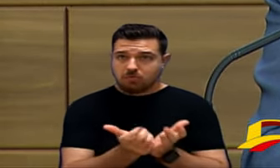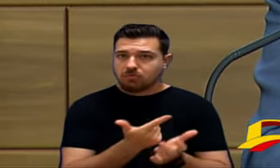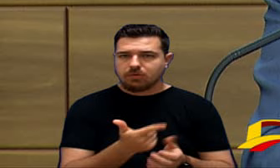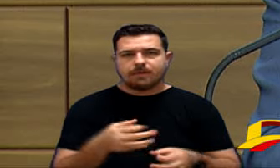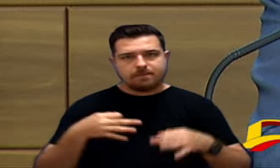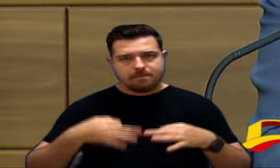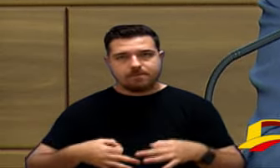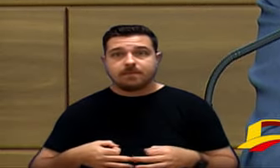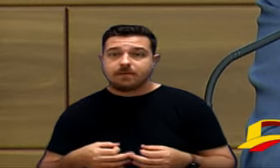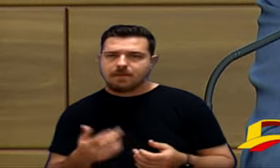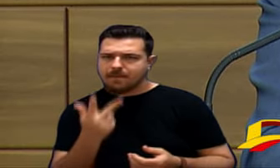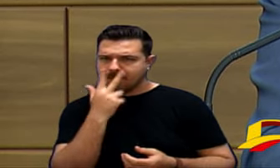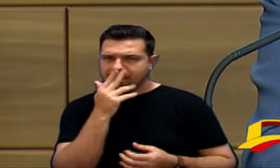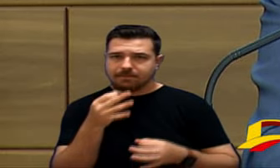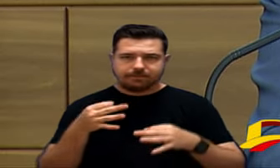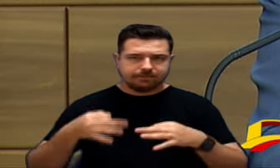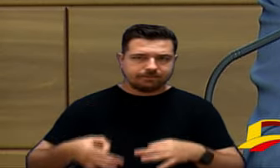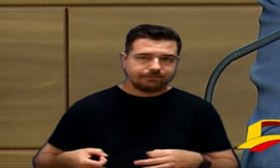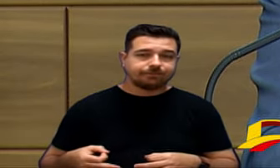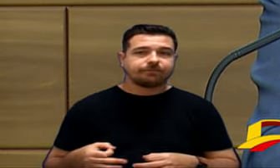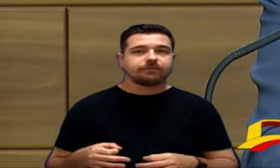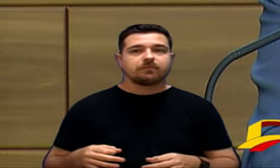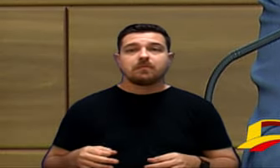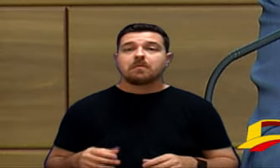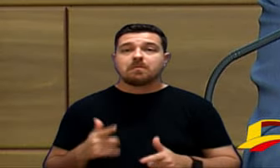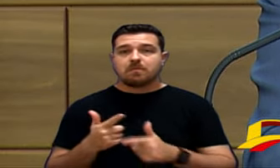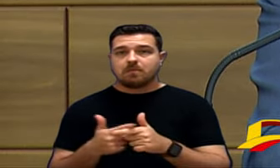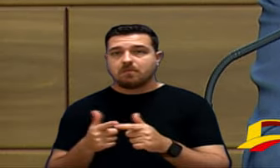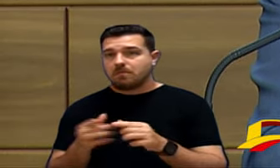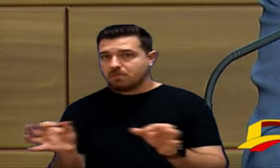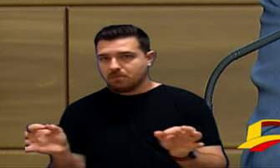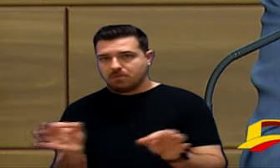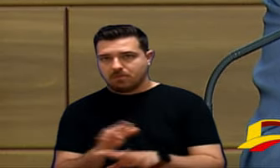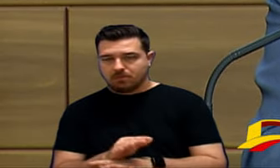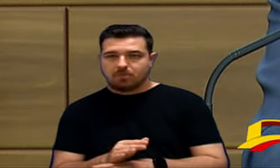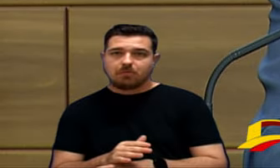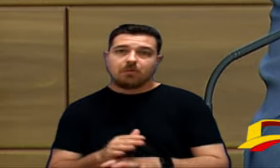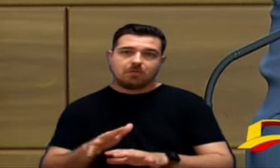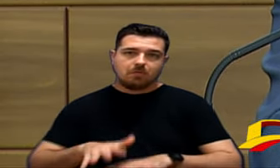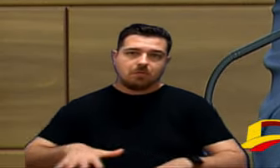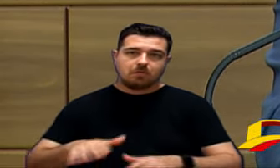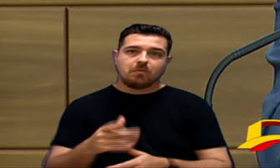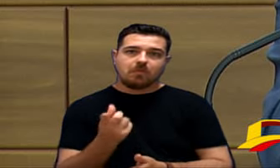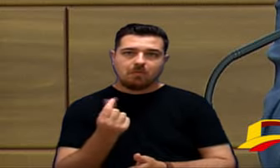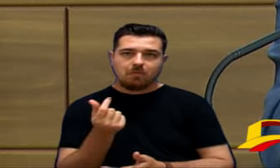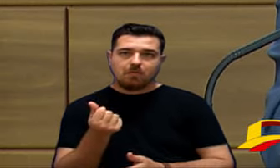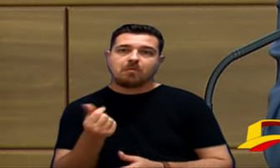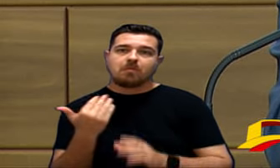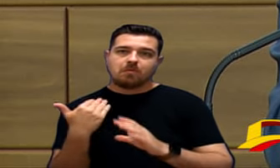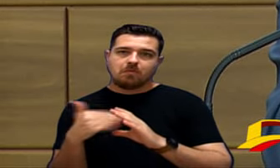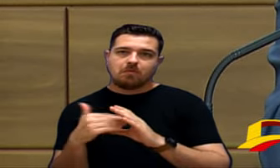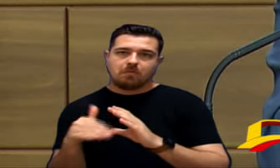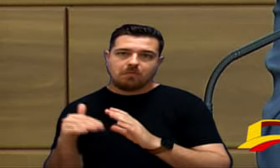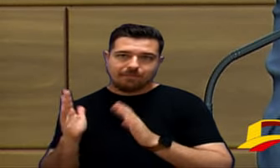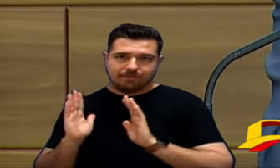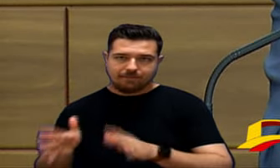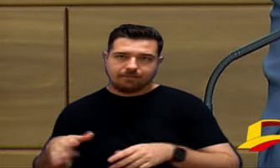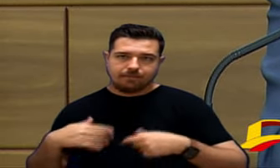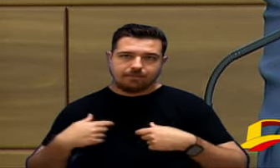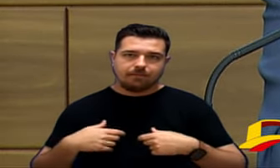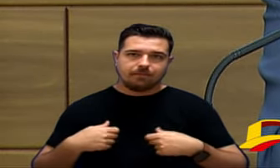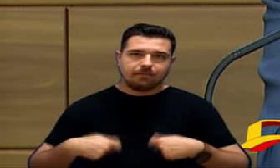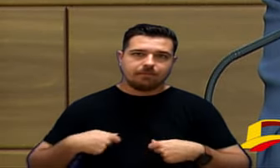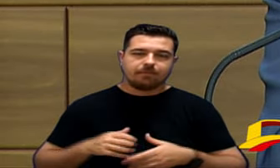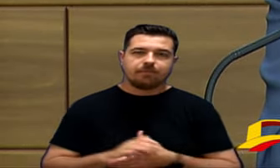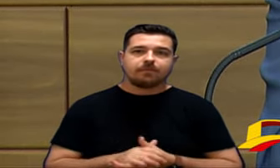entendendo me parece que o caso da Absoluta foi resolvido a servidoras acho que já receberam todos os valores que tinham ali pendentes né